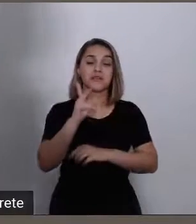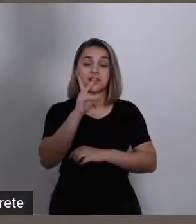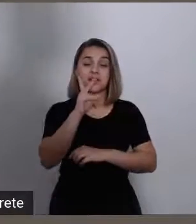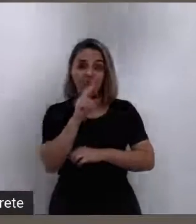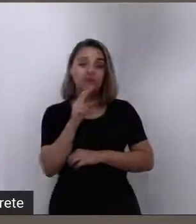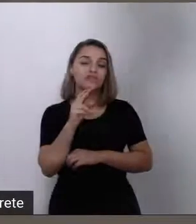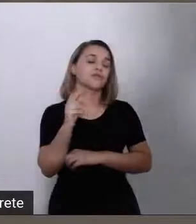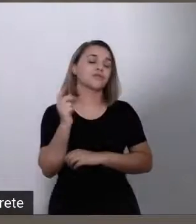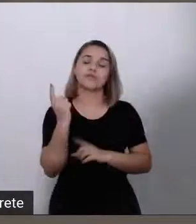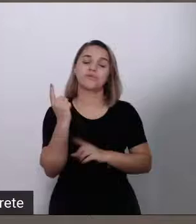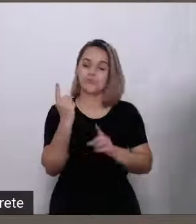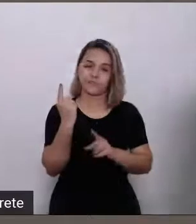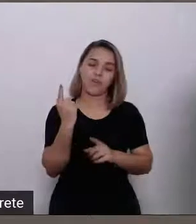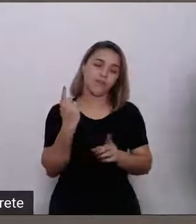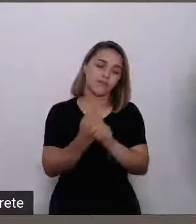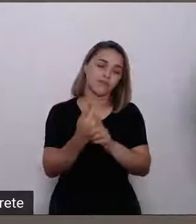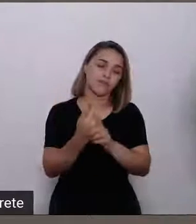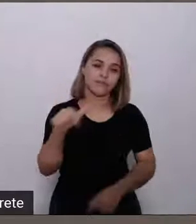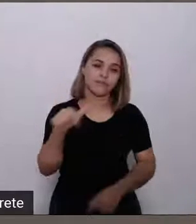também.